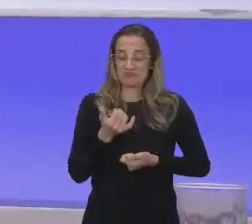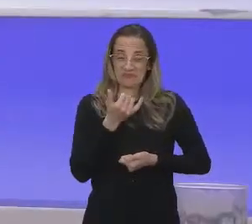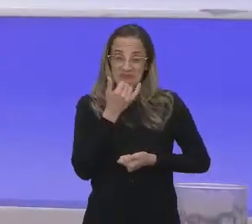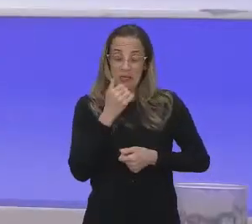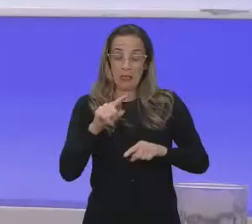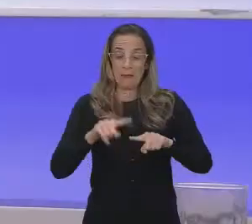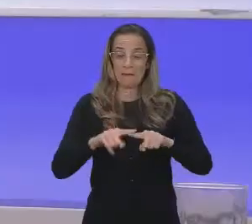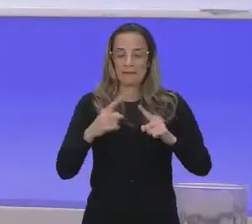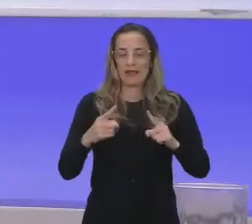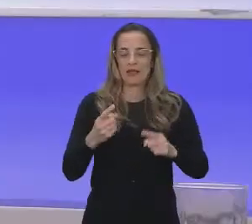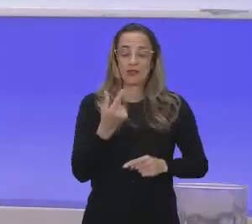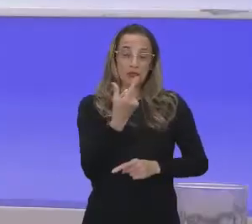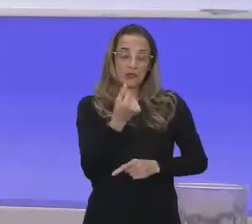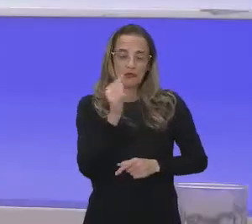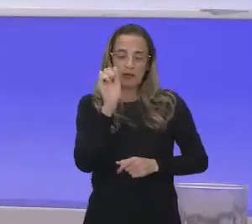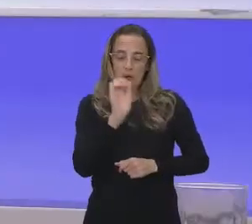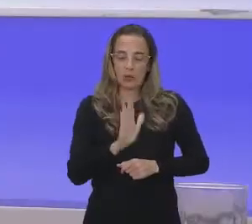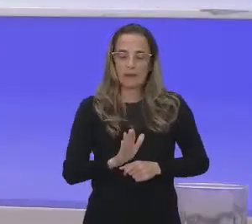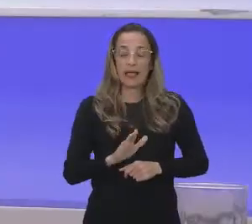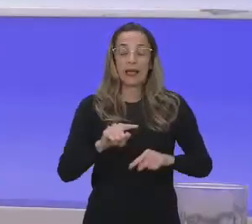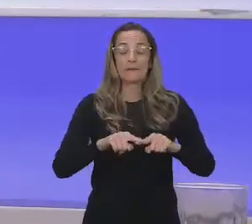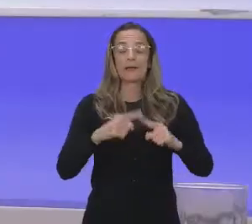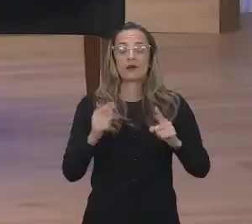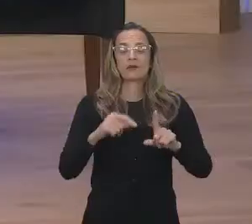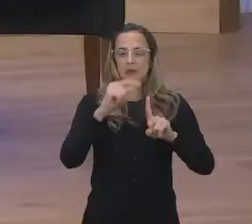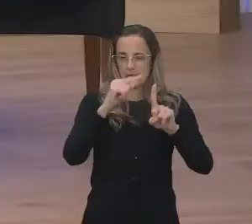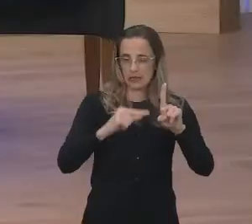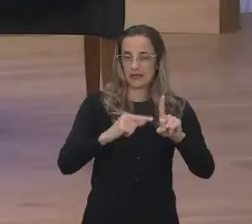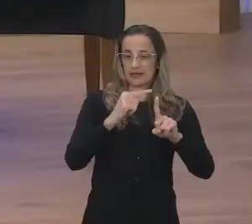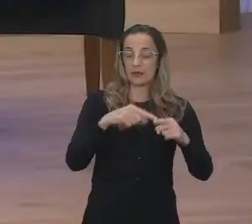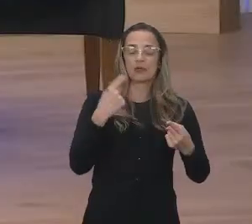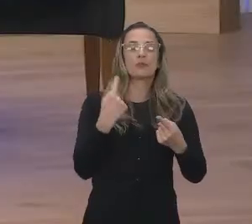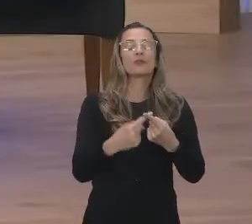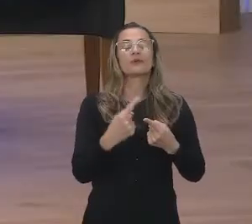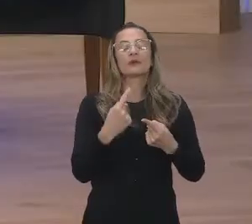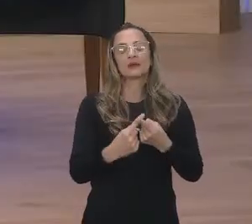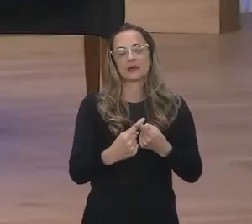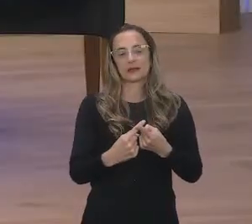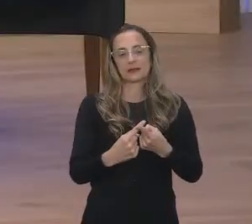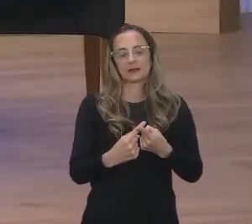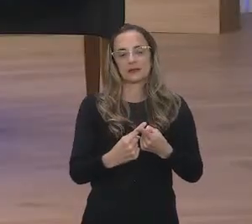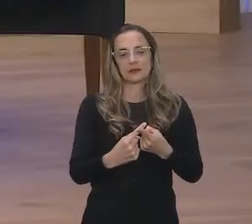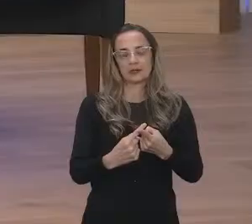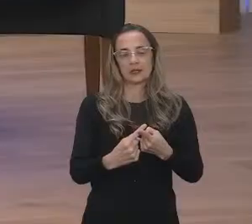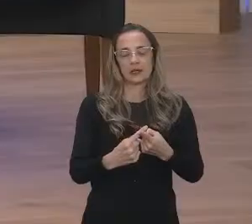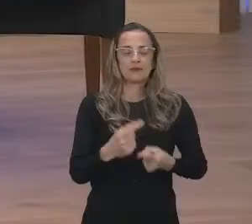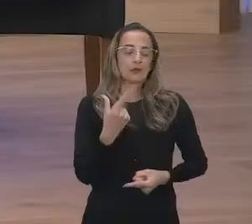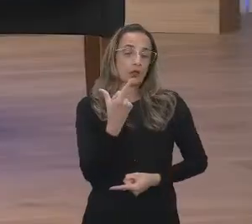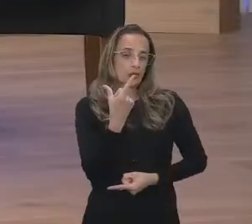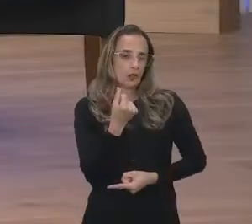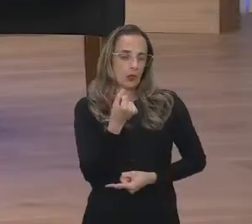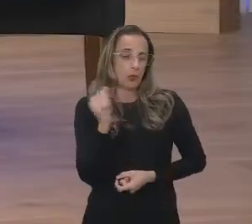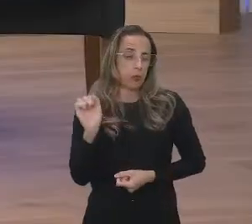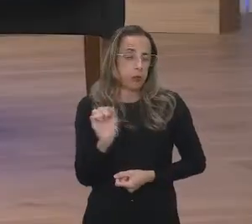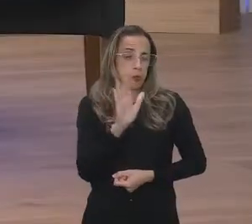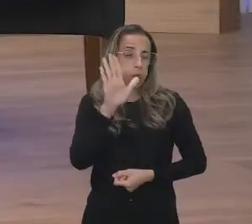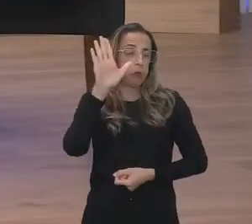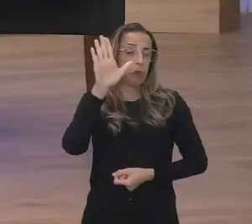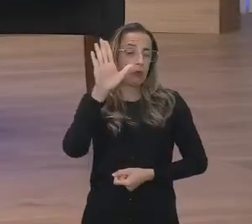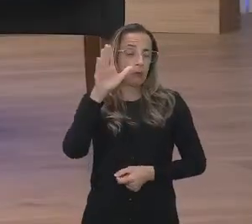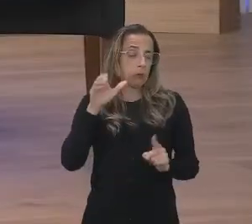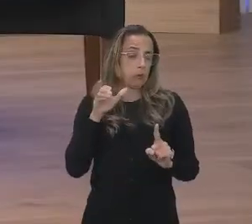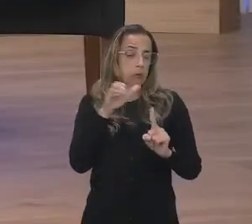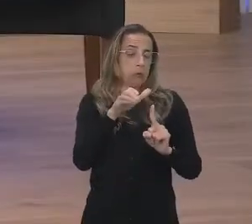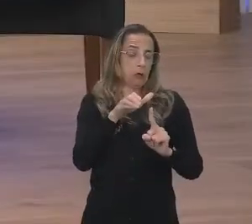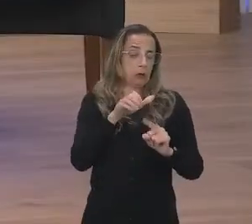mais barato. Mas quando a gente usa as térmicas, e por que a gente está usando as térmicas? Ela tem um custo muito maior, ela tem um